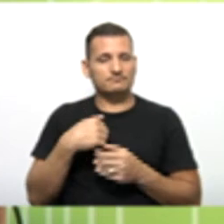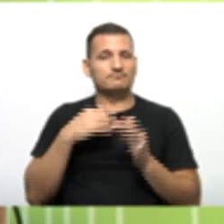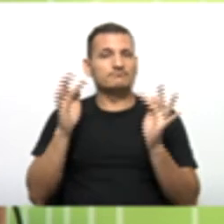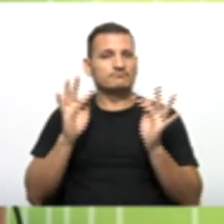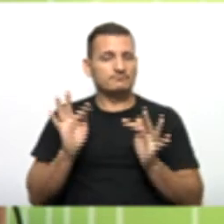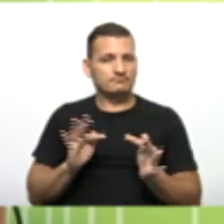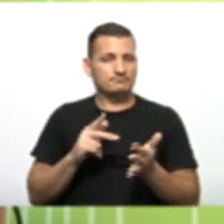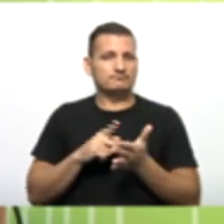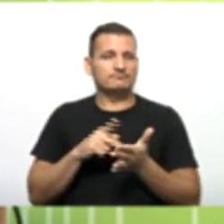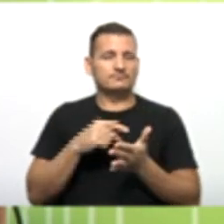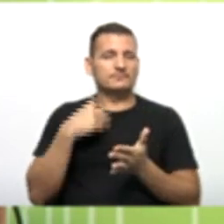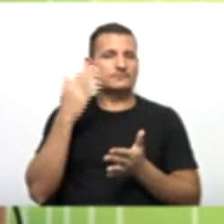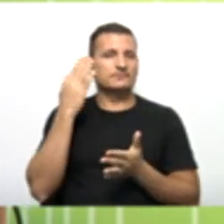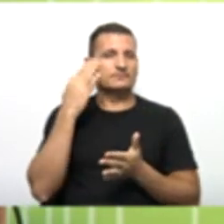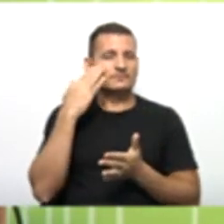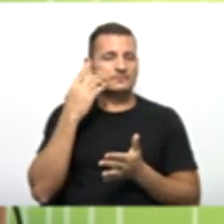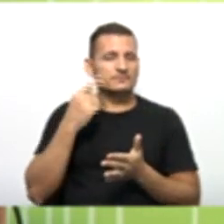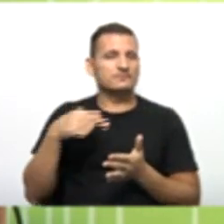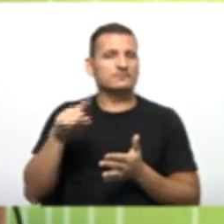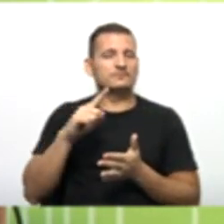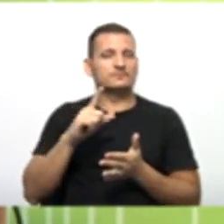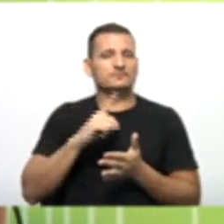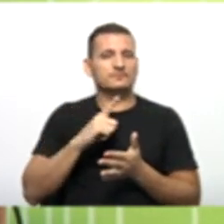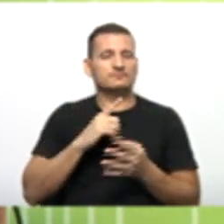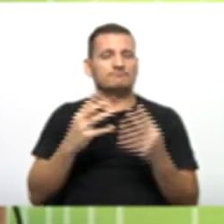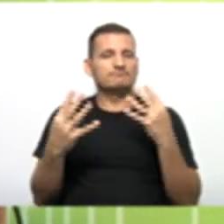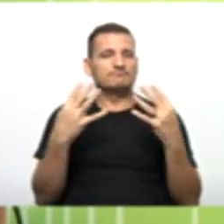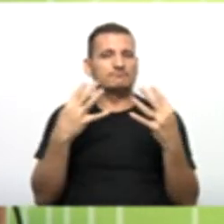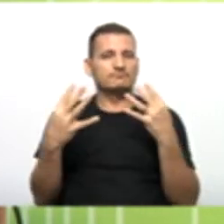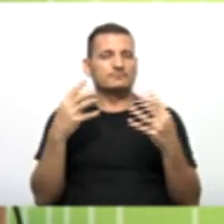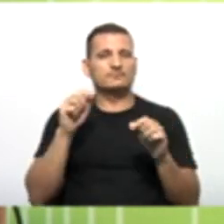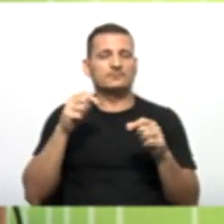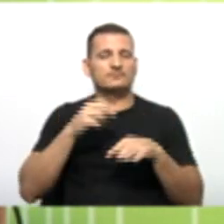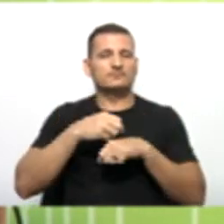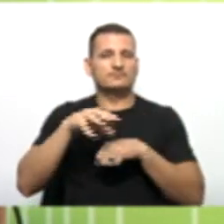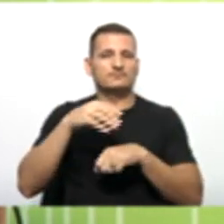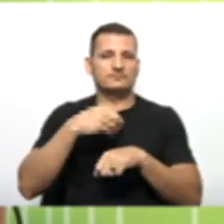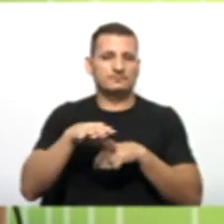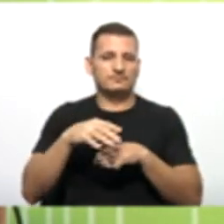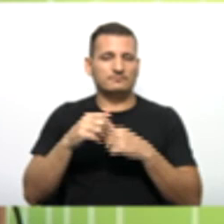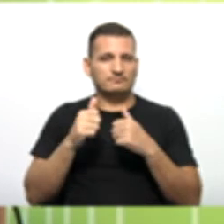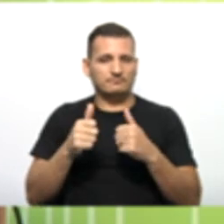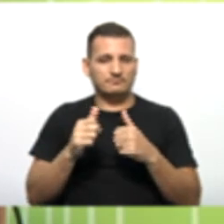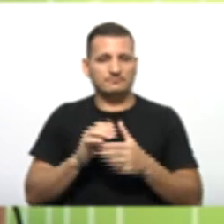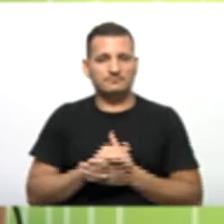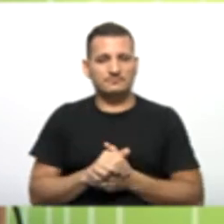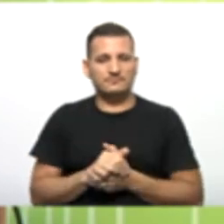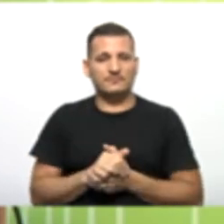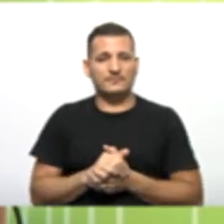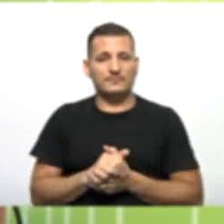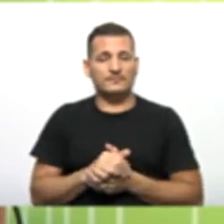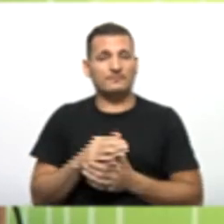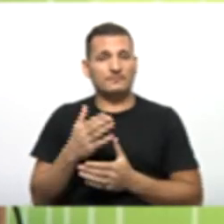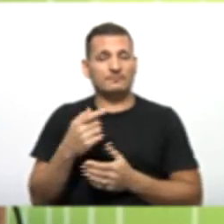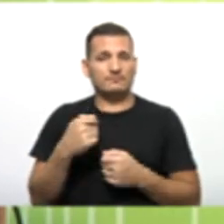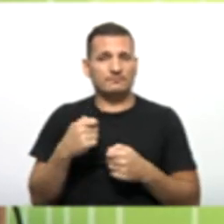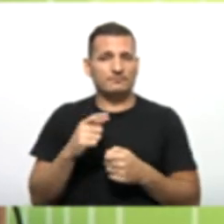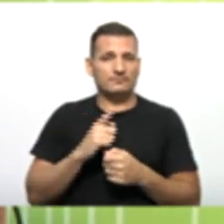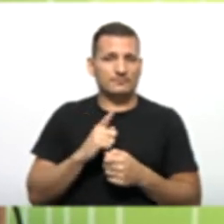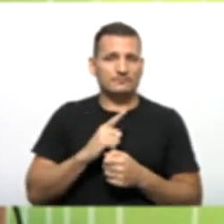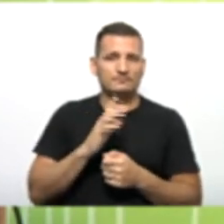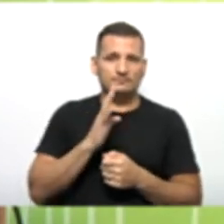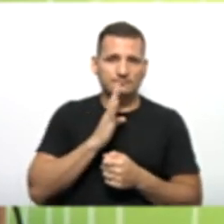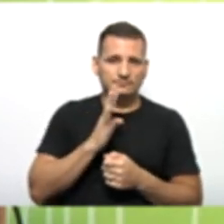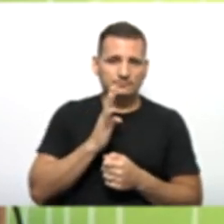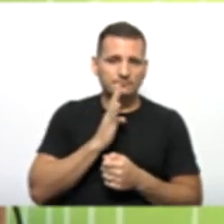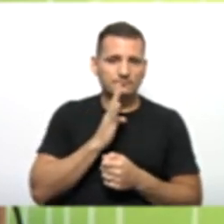feliz em saber que vocês estão aí atentos ao que a gente está passando aqui para vocês. Né? Então, eu tenho que ter os conhecimentos